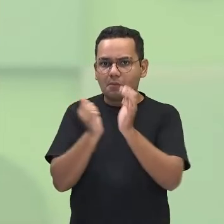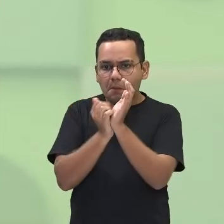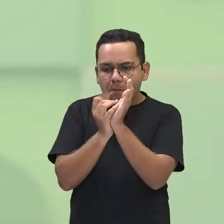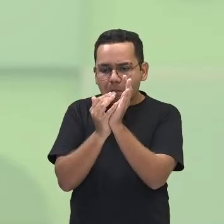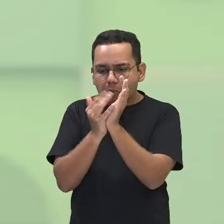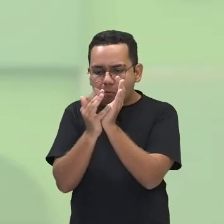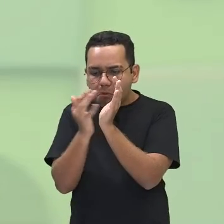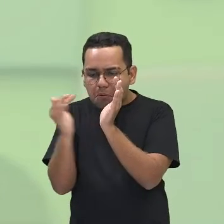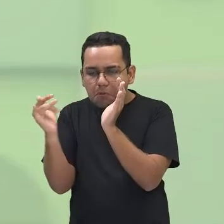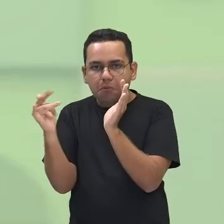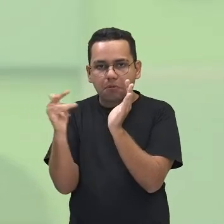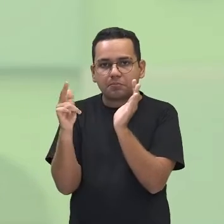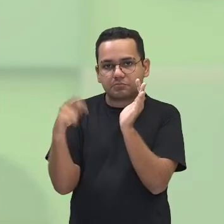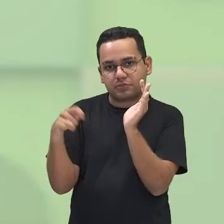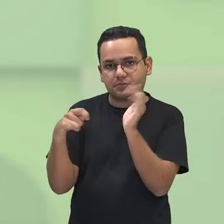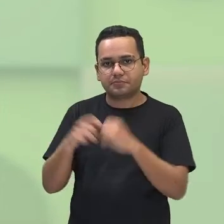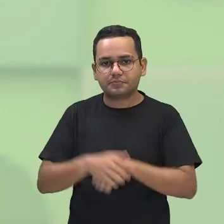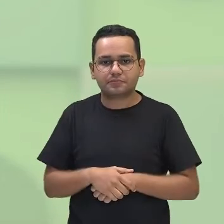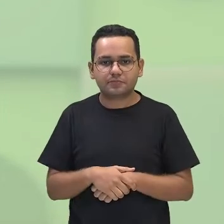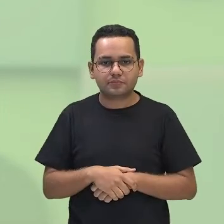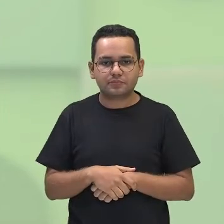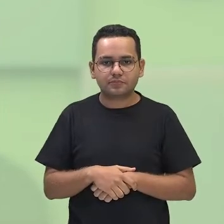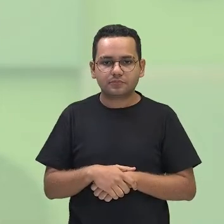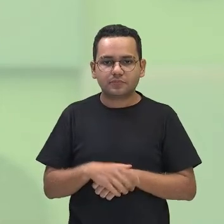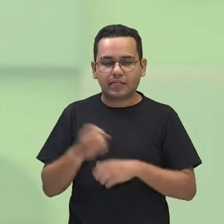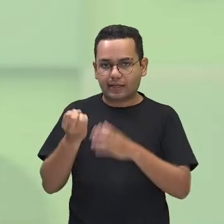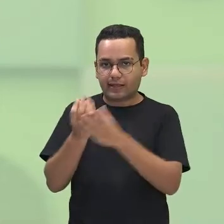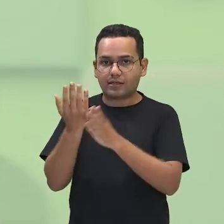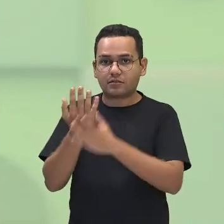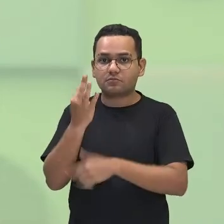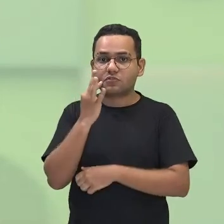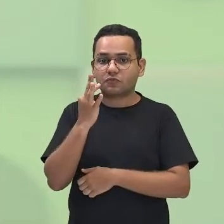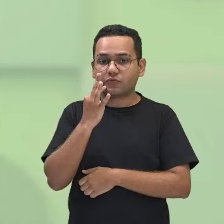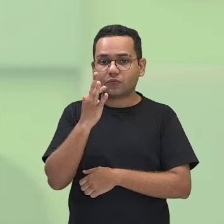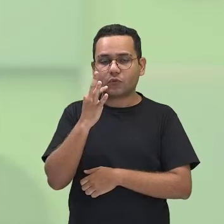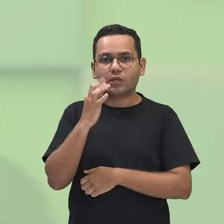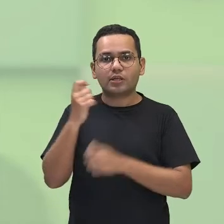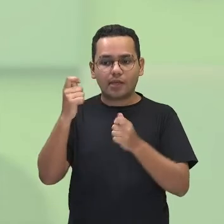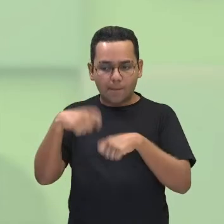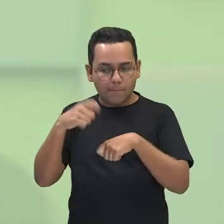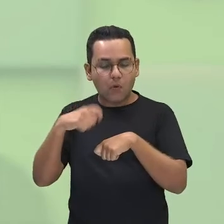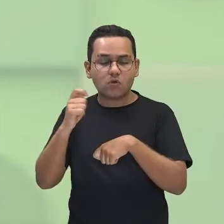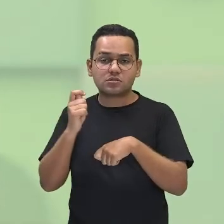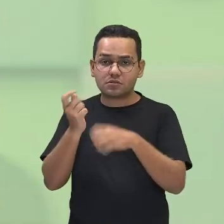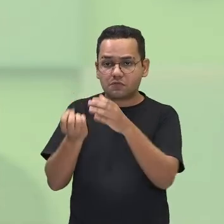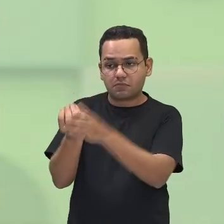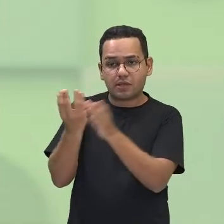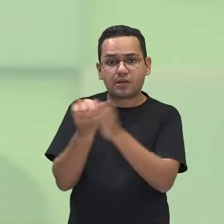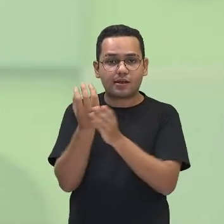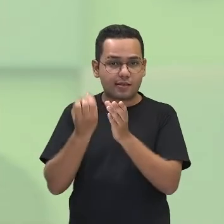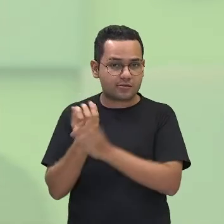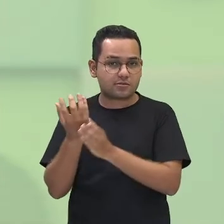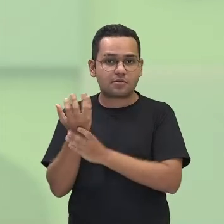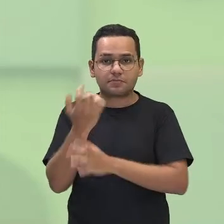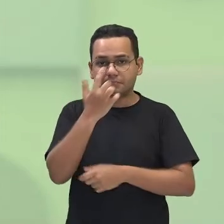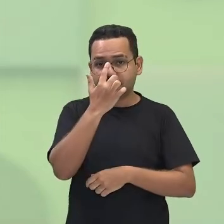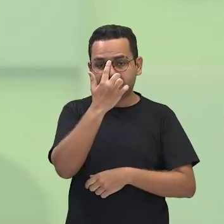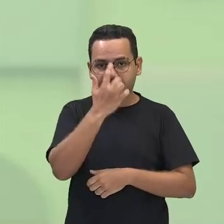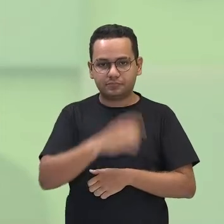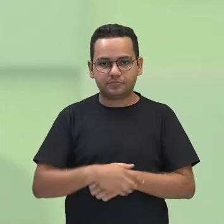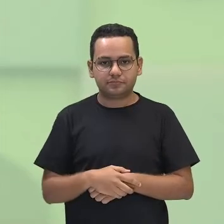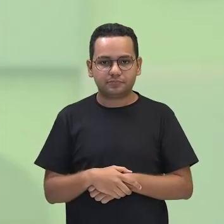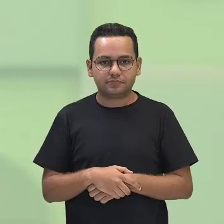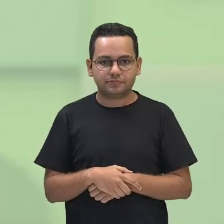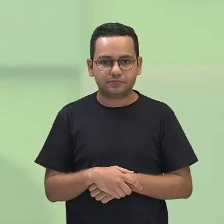elas também formam frutos e elas se reproduzem, no caso, germinam e vão